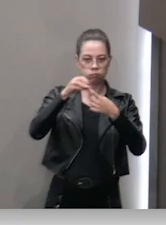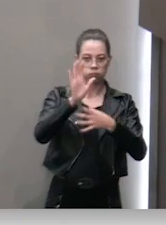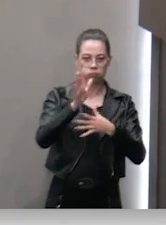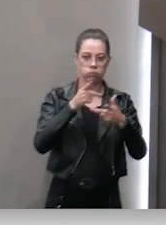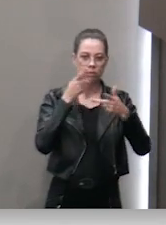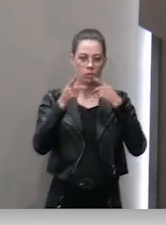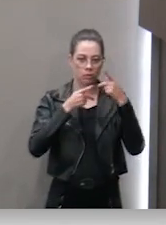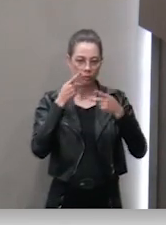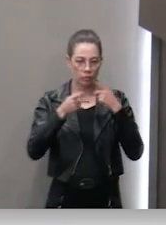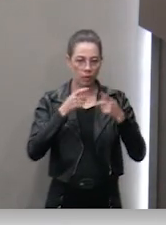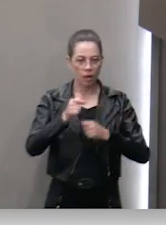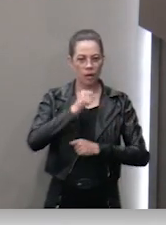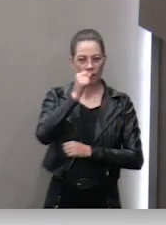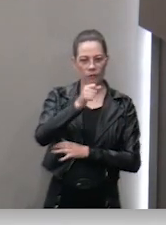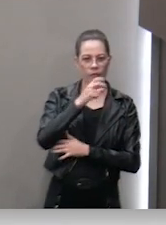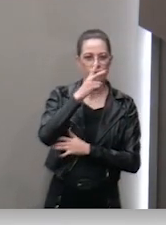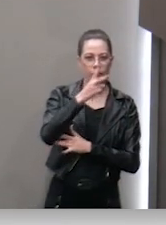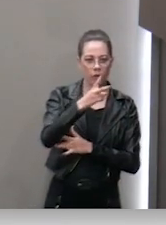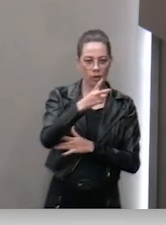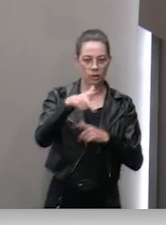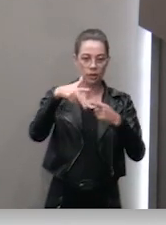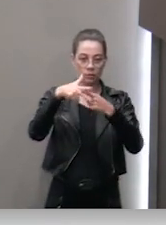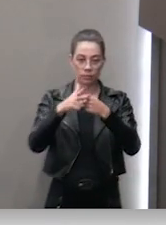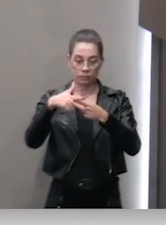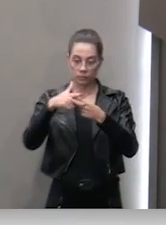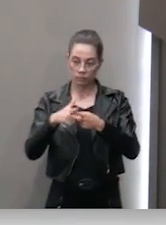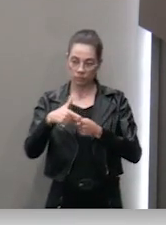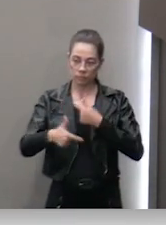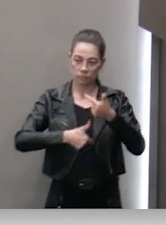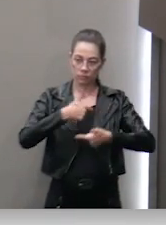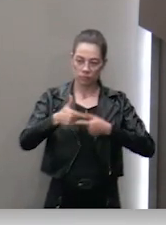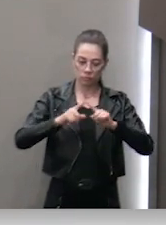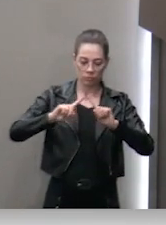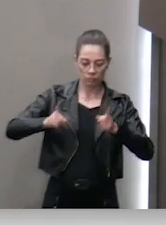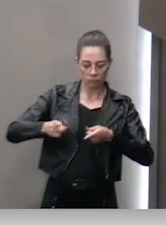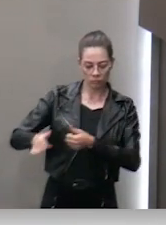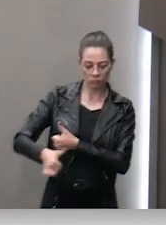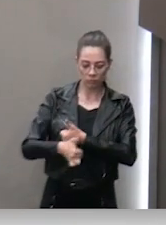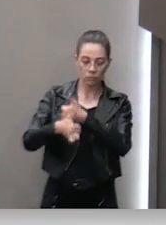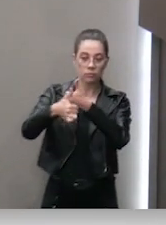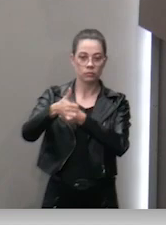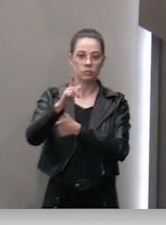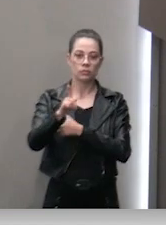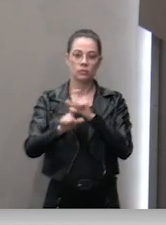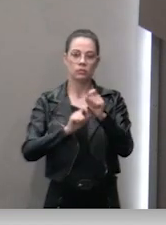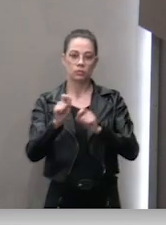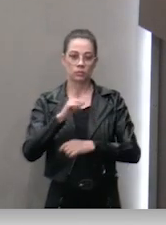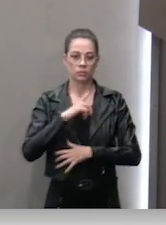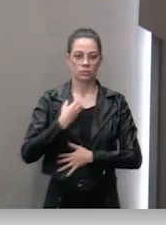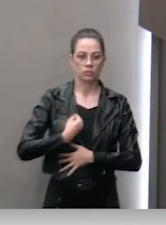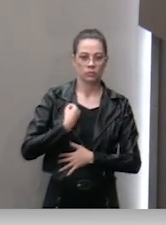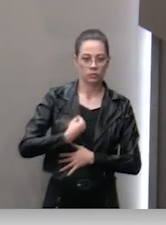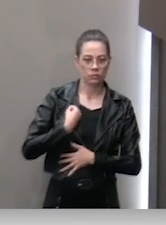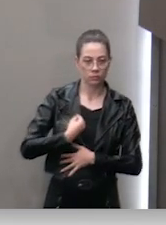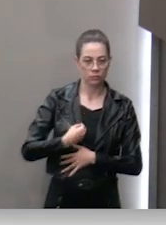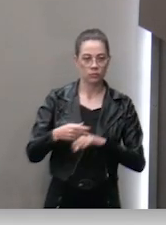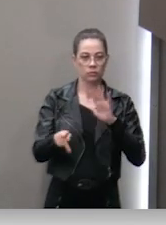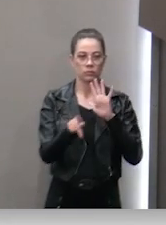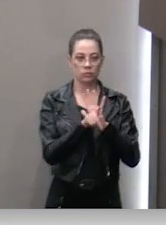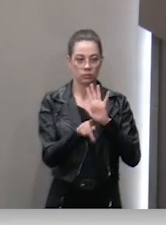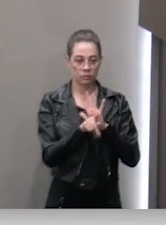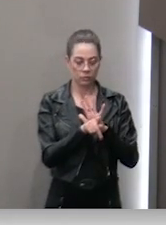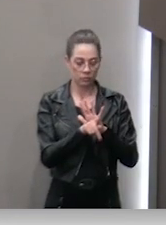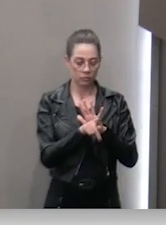a força e a manutenção de um serviço público de qualidade está na existência de